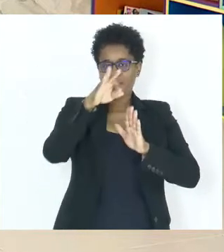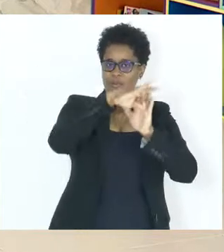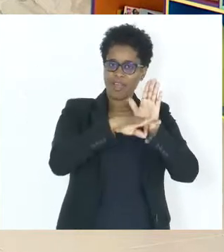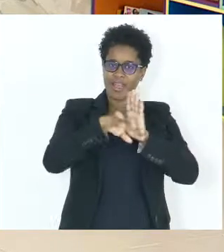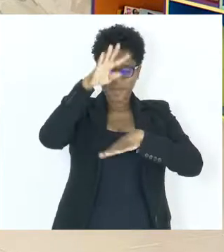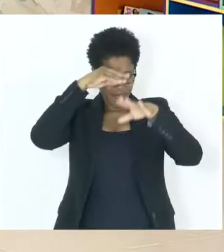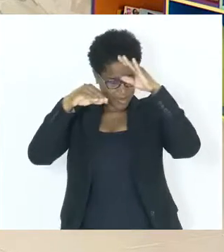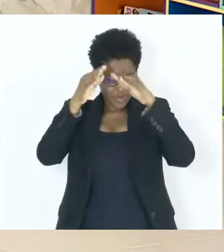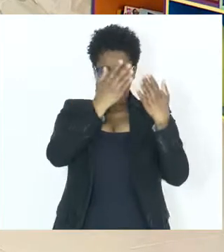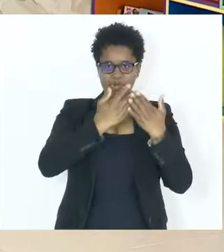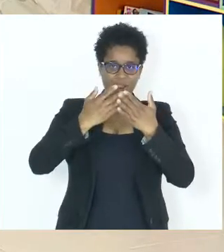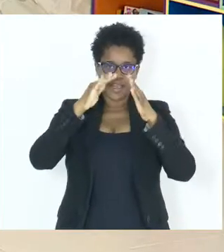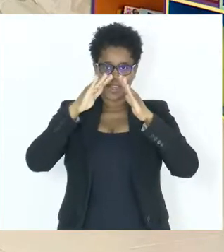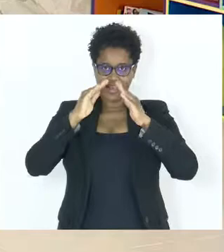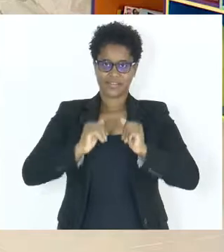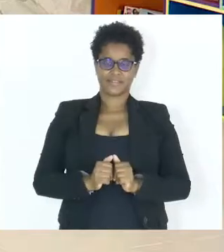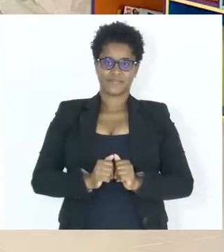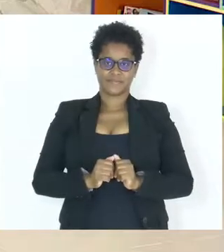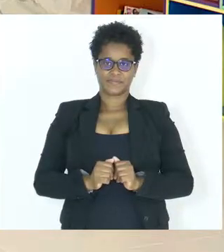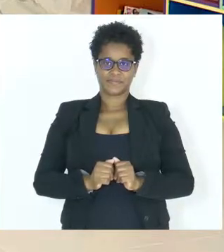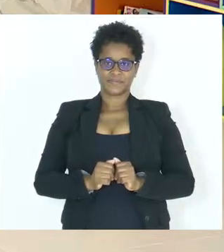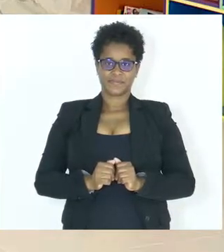programa Aprender e Estudar em Casa.